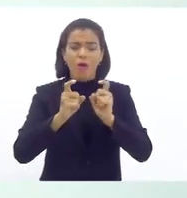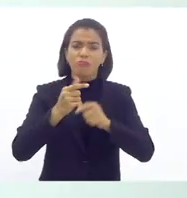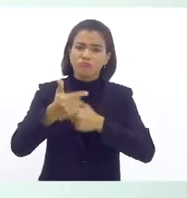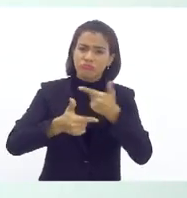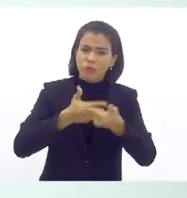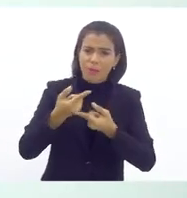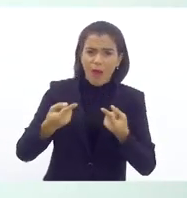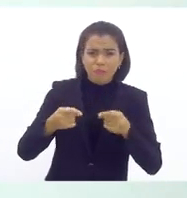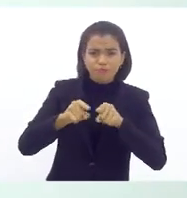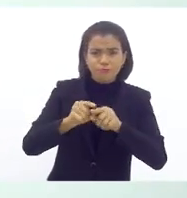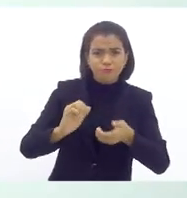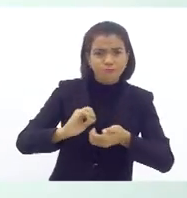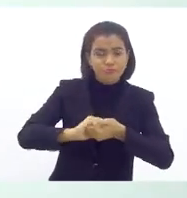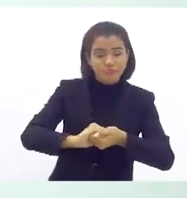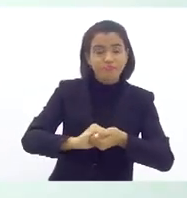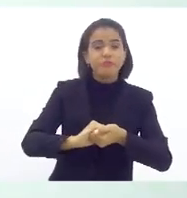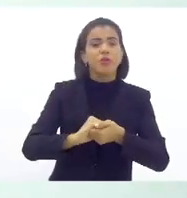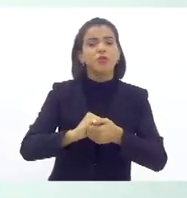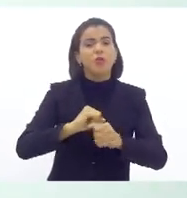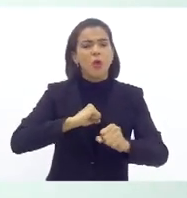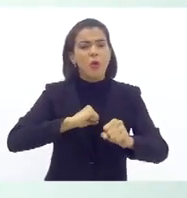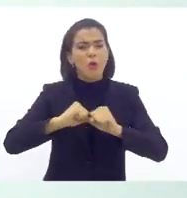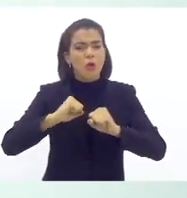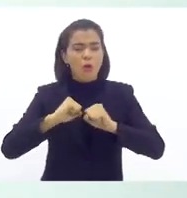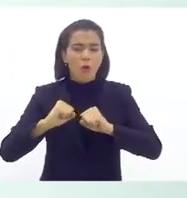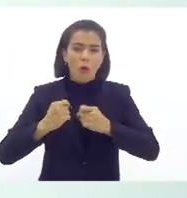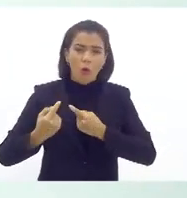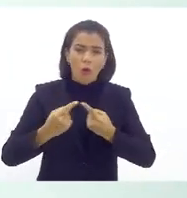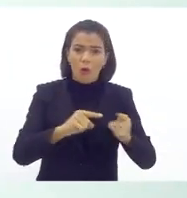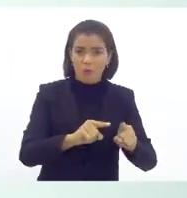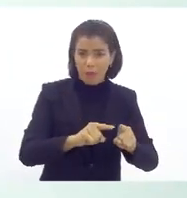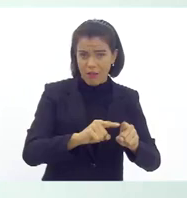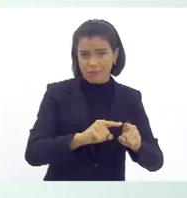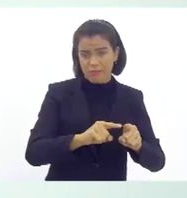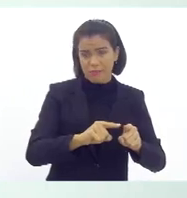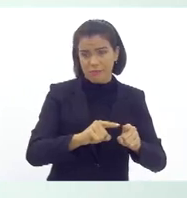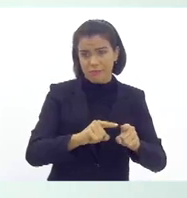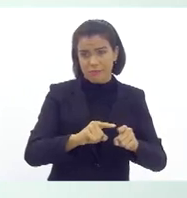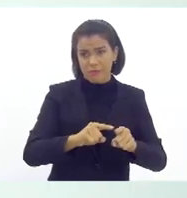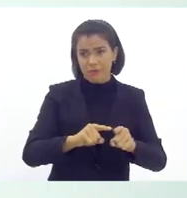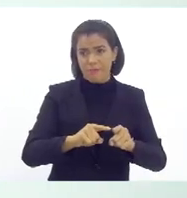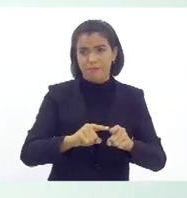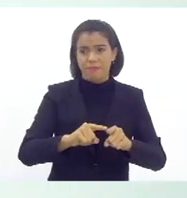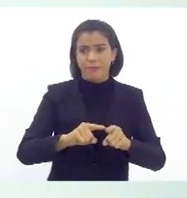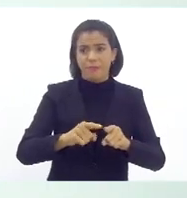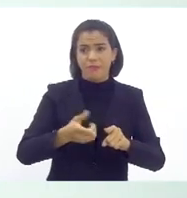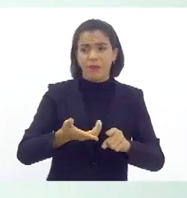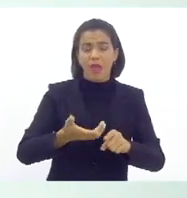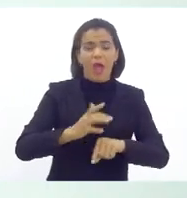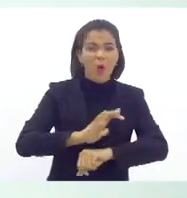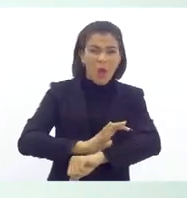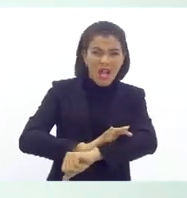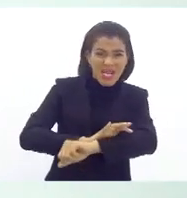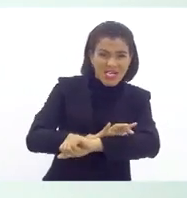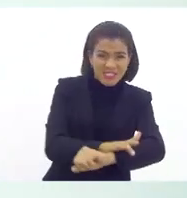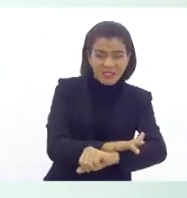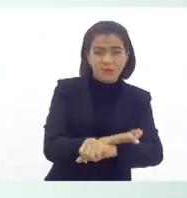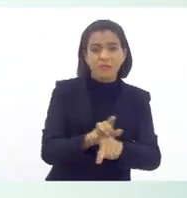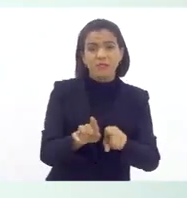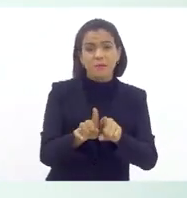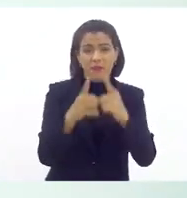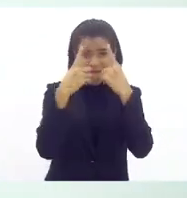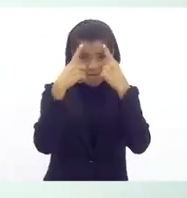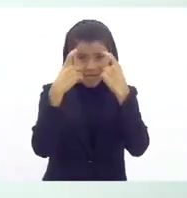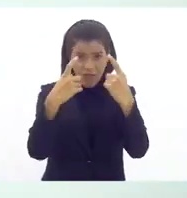em conjunto de combate a todo o processo de combate ao racismo e à